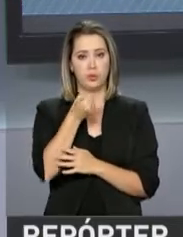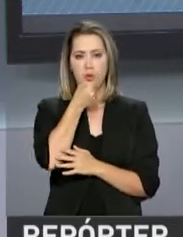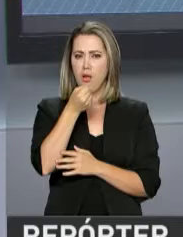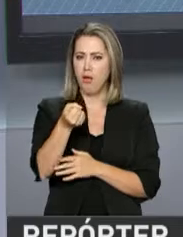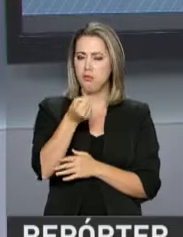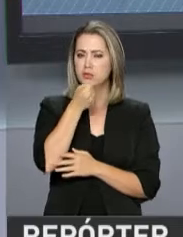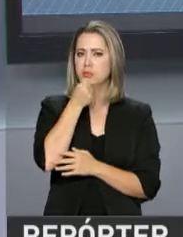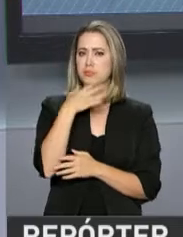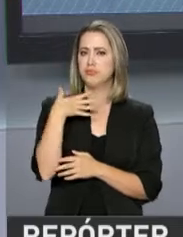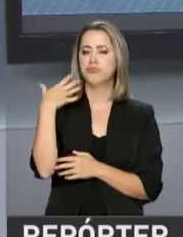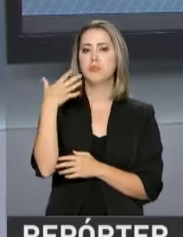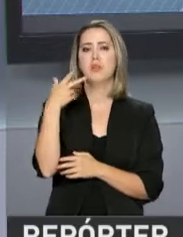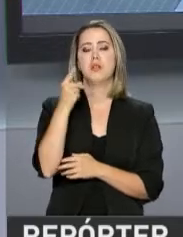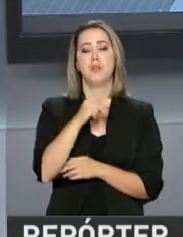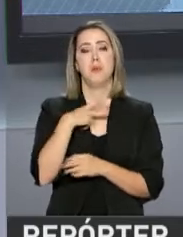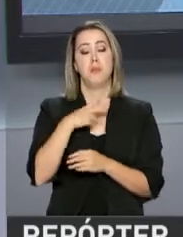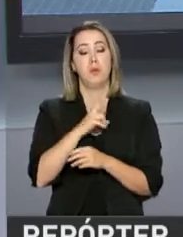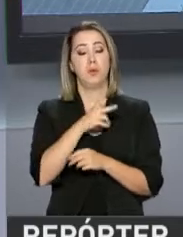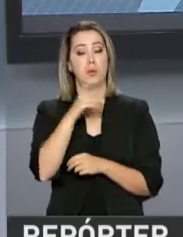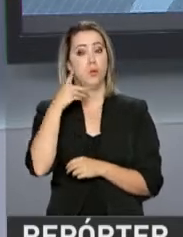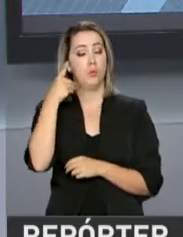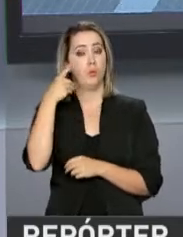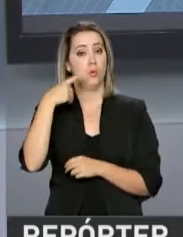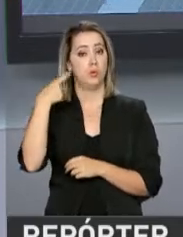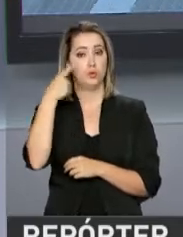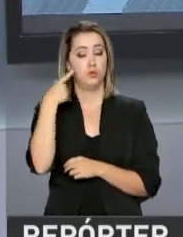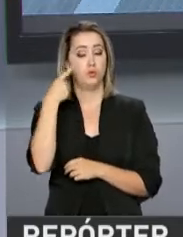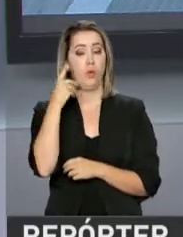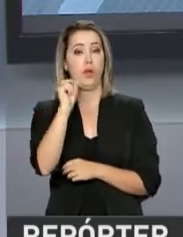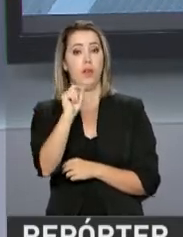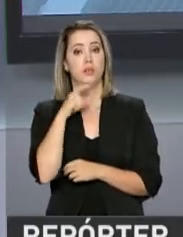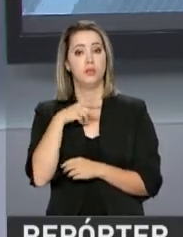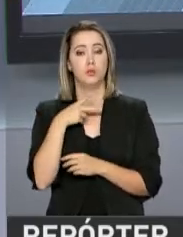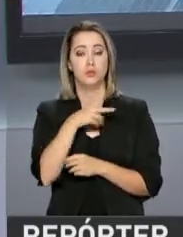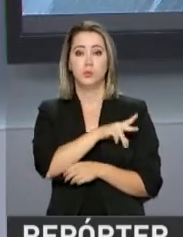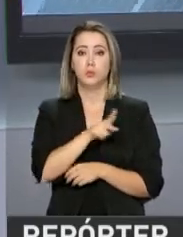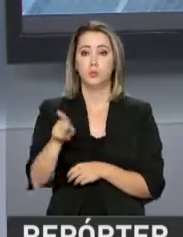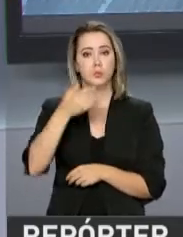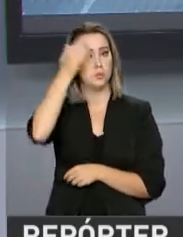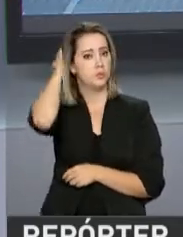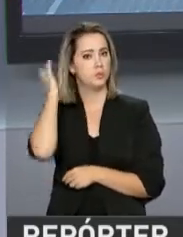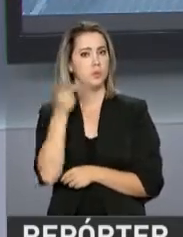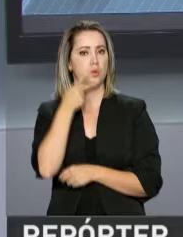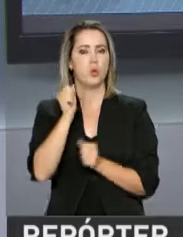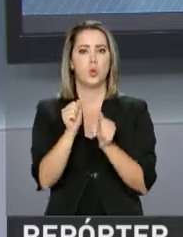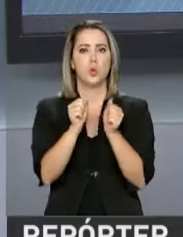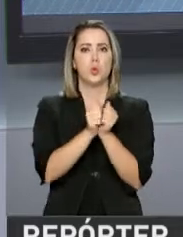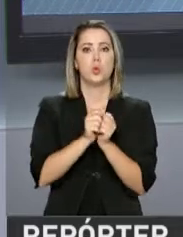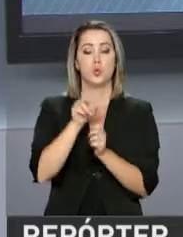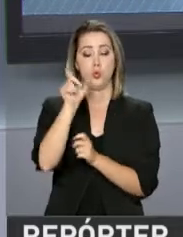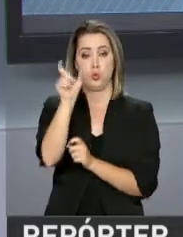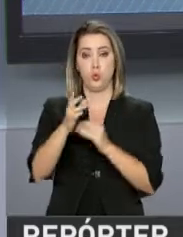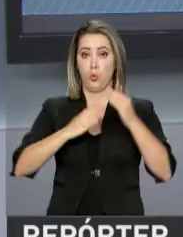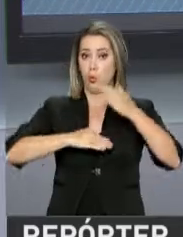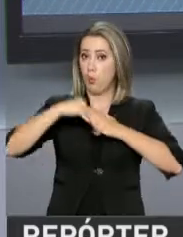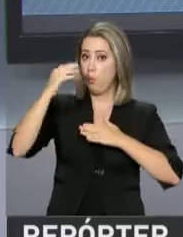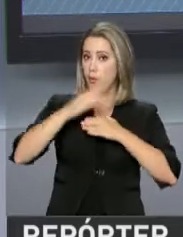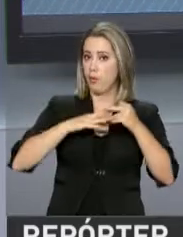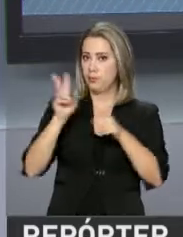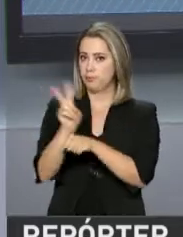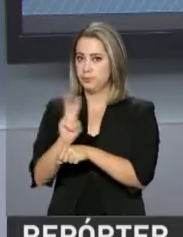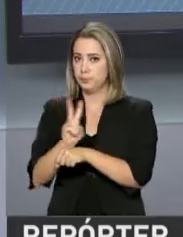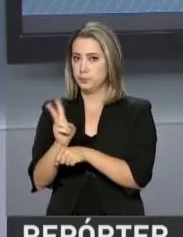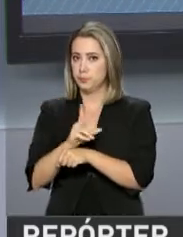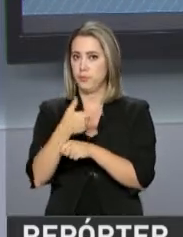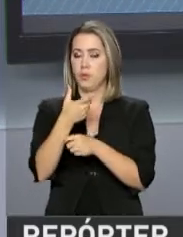pela defesa do presidente Michel Temer com o perito Ricardo Molina. O tema foi a gravação de uma conversa entre o